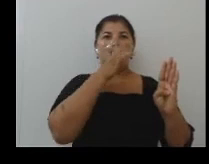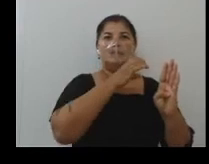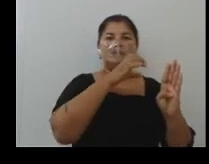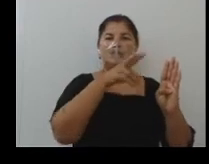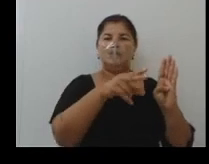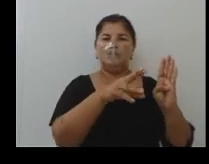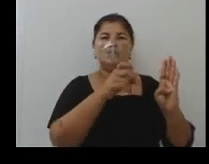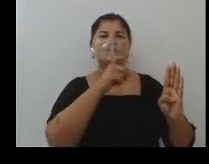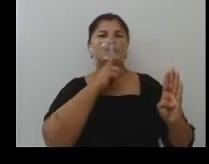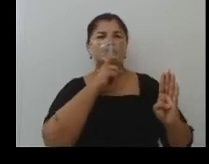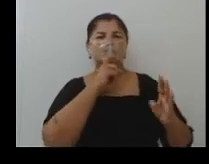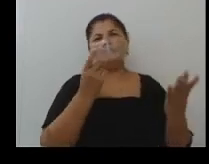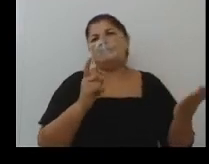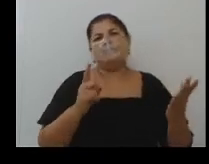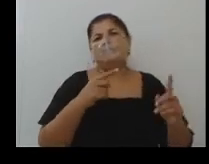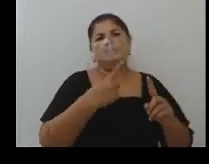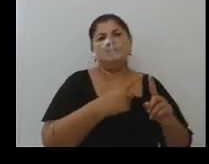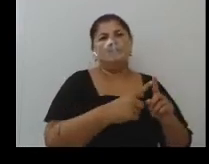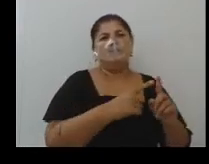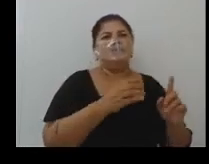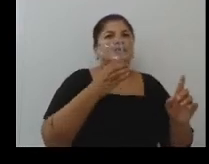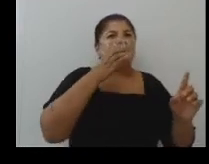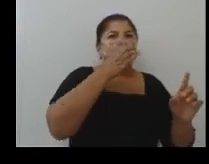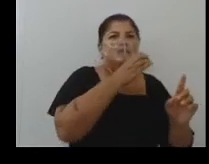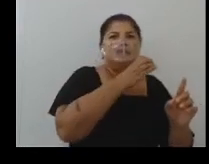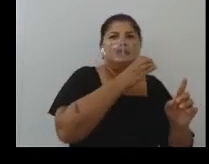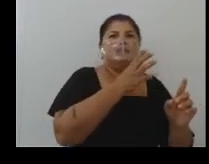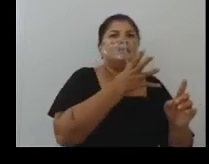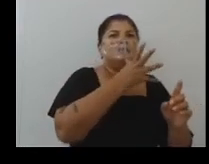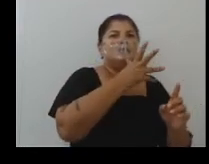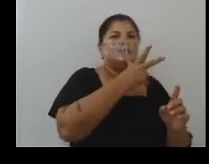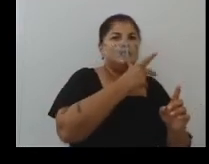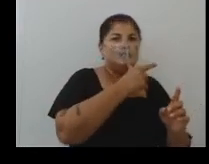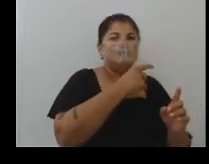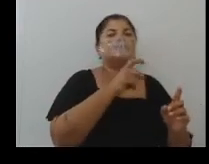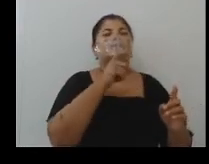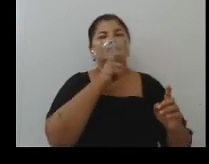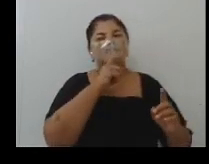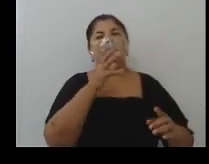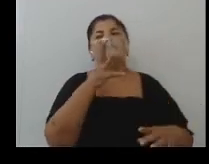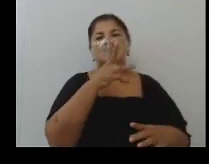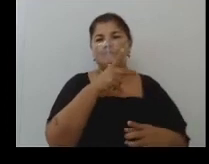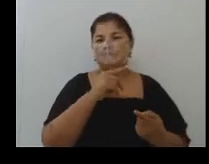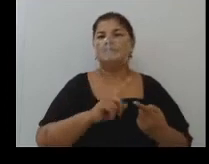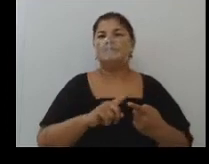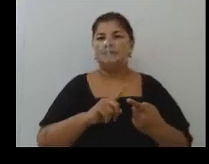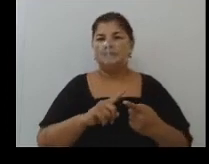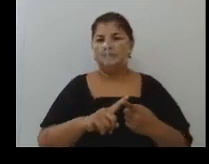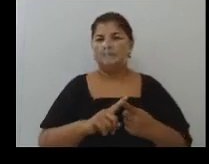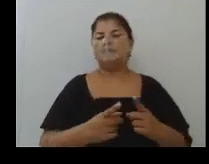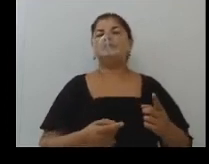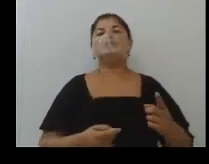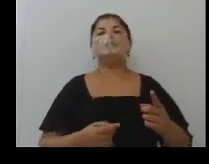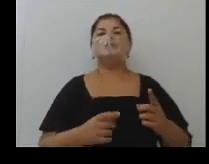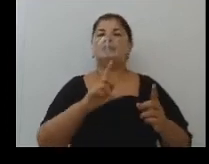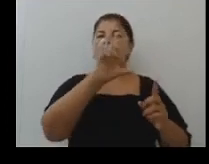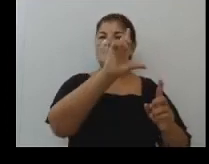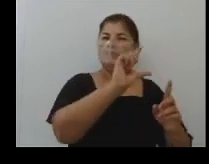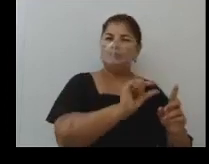resfriamento? Não, se ela é maior no aquecimento, deve ser maior também no resfriamento. Menor no aquecimento?